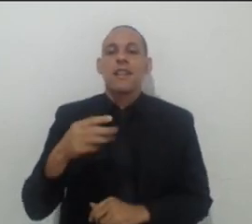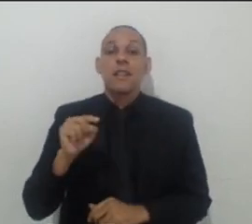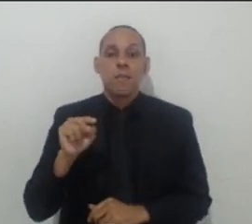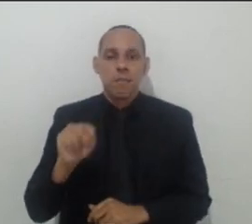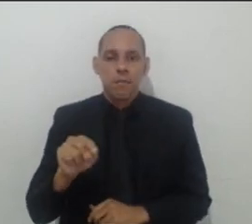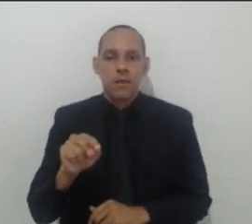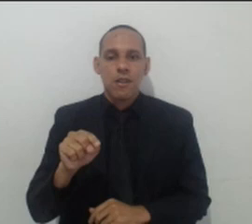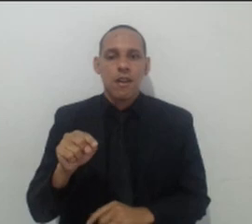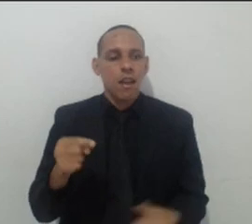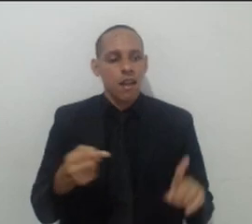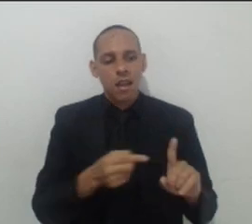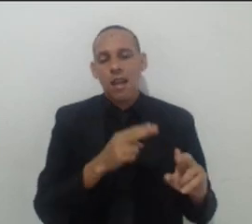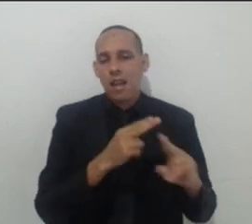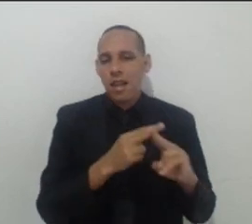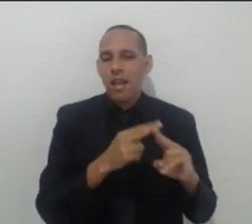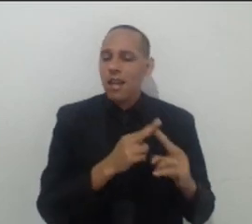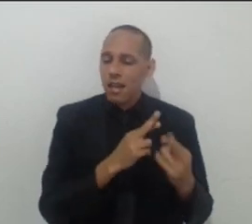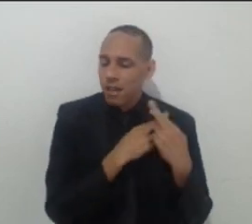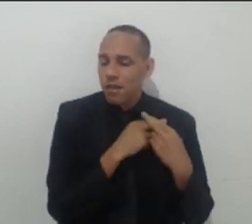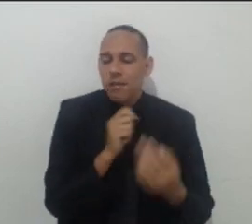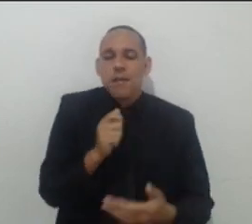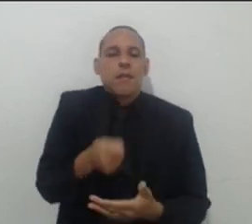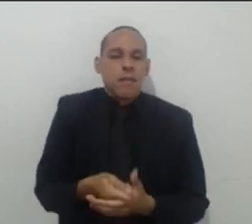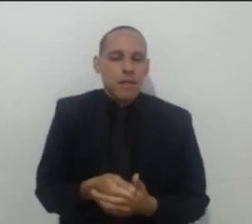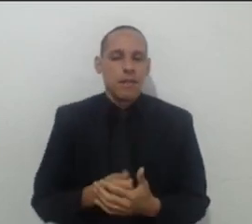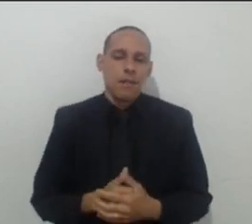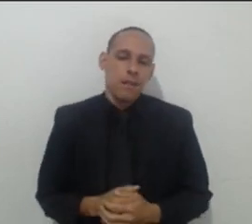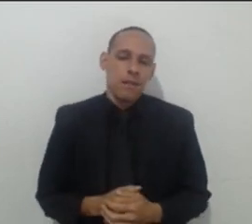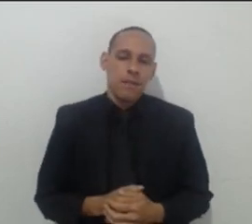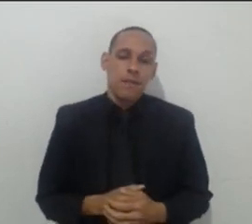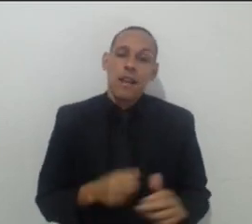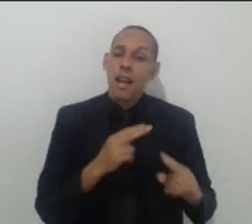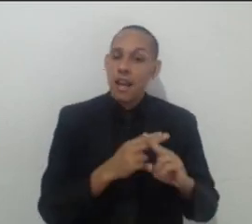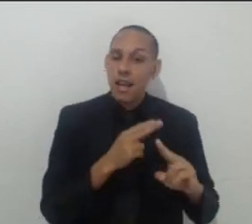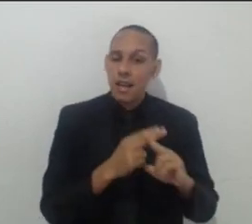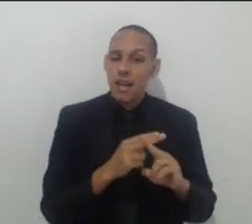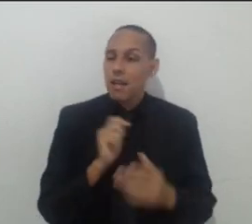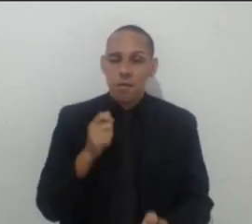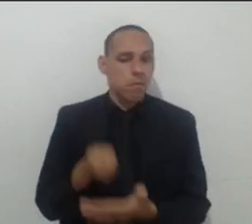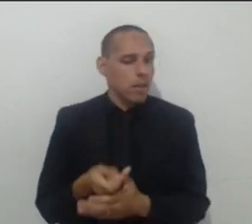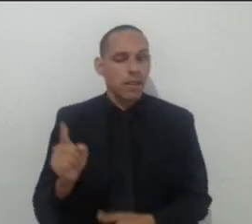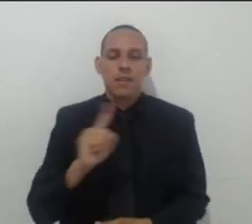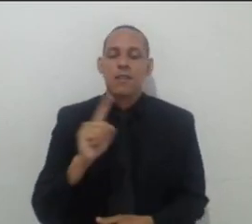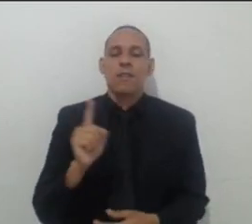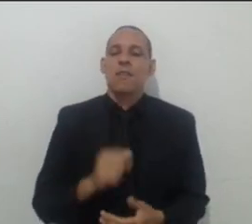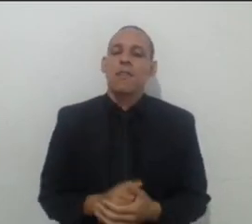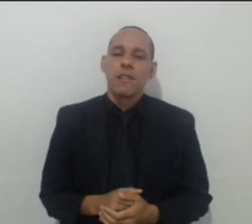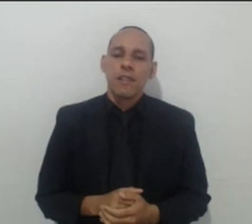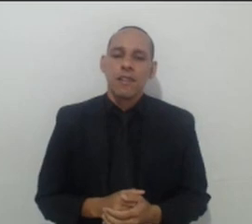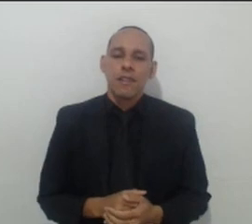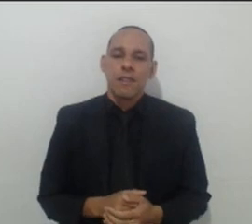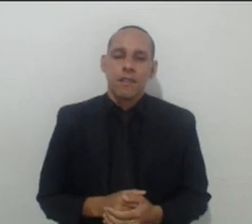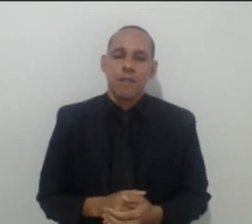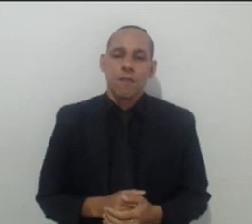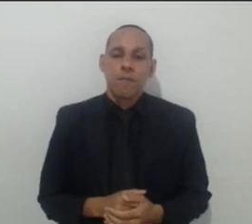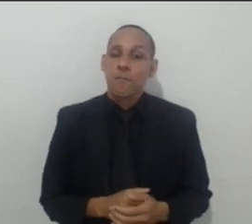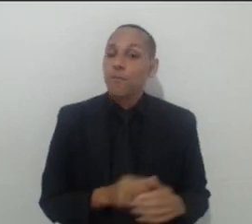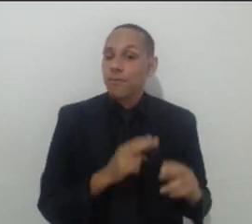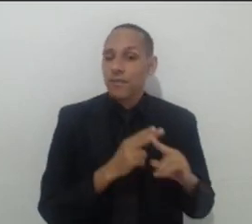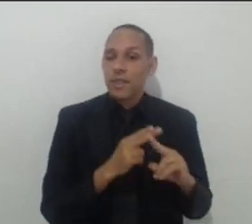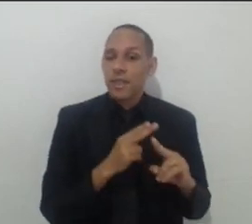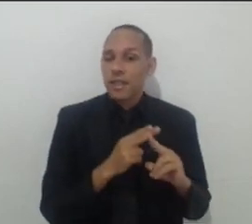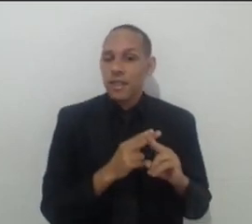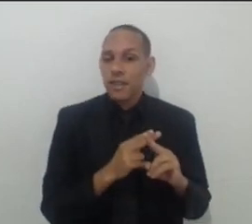a responsabilidade de efetuar esse pagamento. E a Caixa, então, não efetuou esse pagamento. A Caixa,